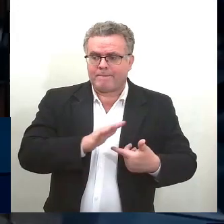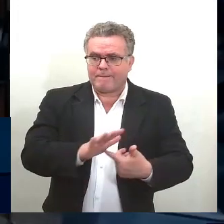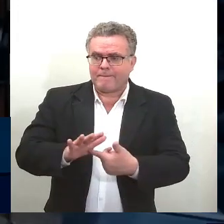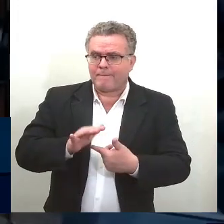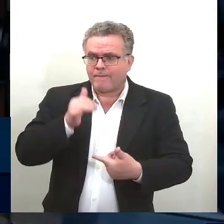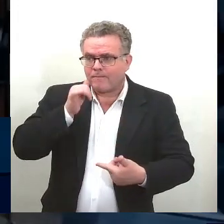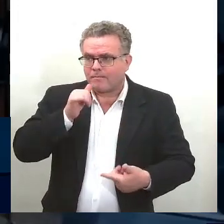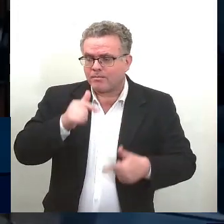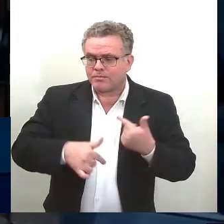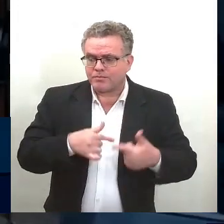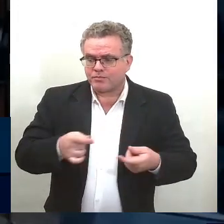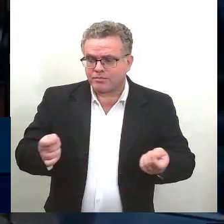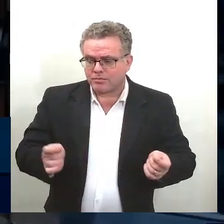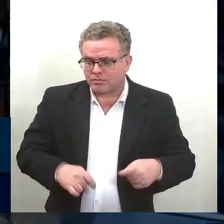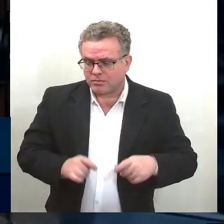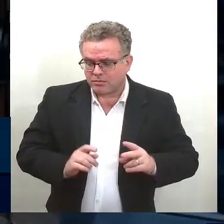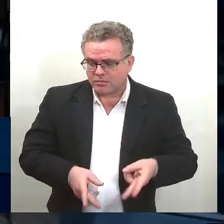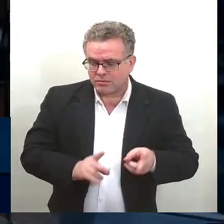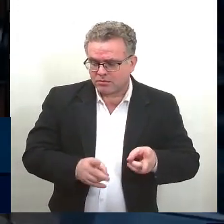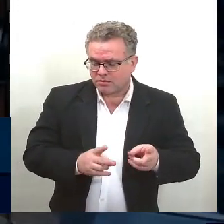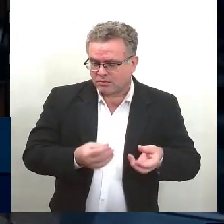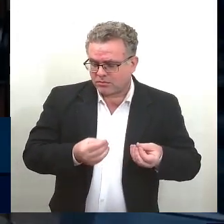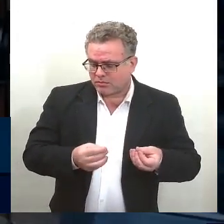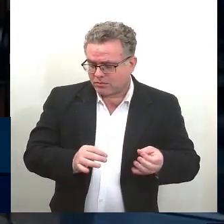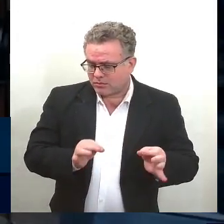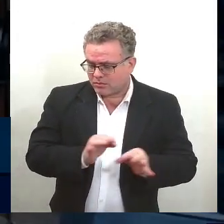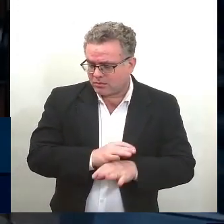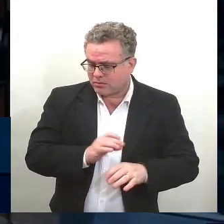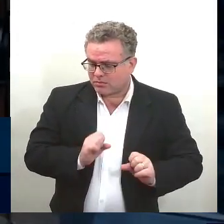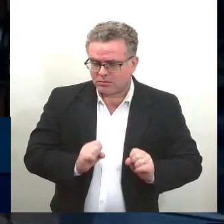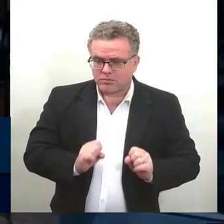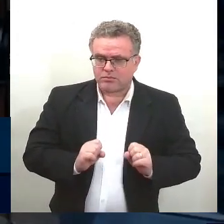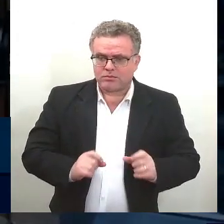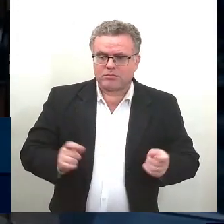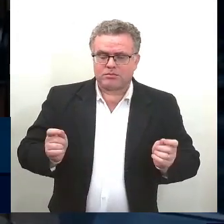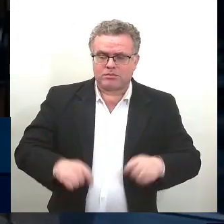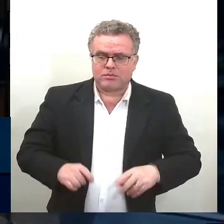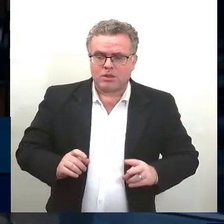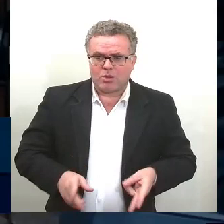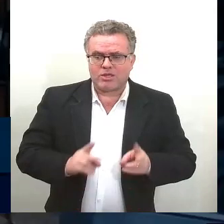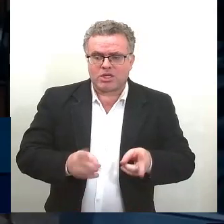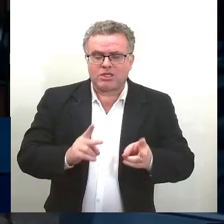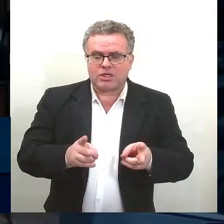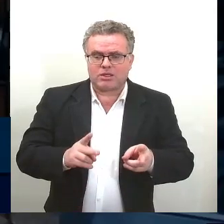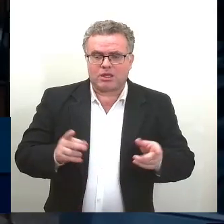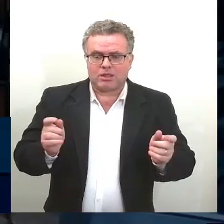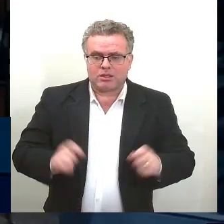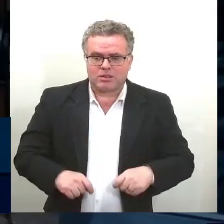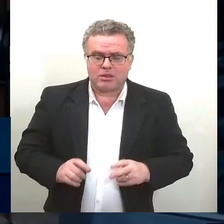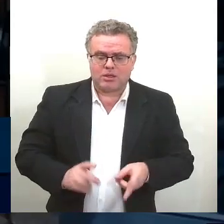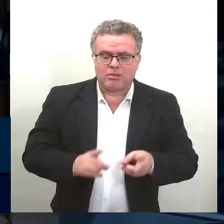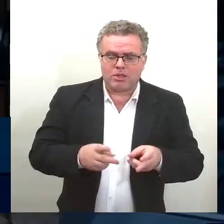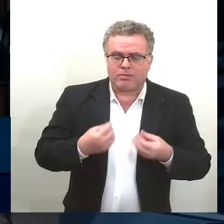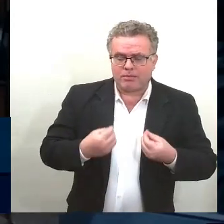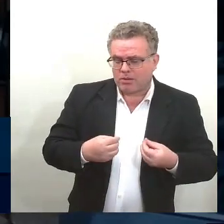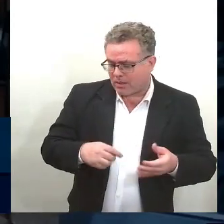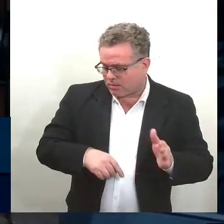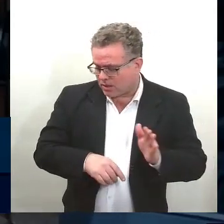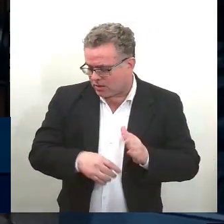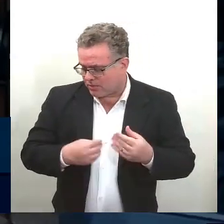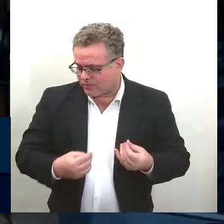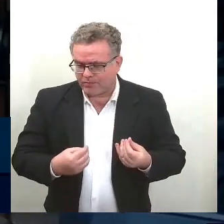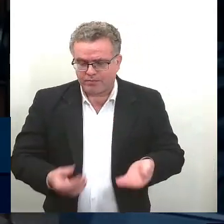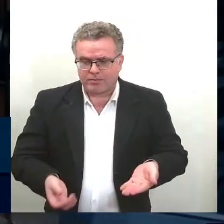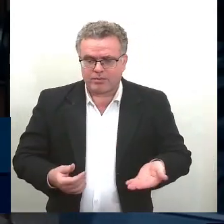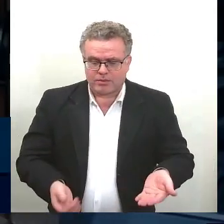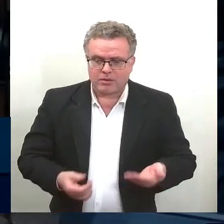no lugar da outra e saber, sim, que nós somos capazes de ser mãe, de ser mulher, né? De ser,